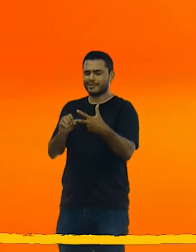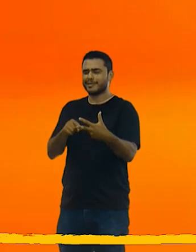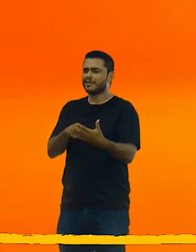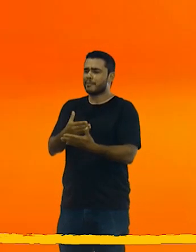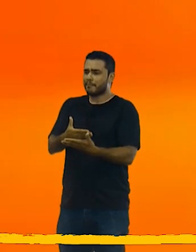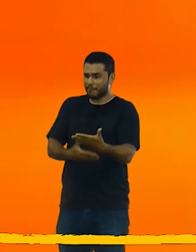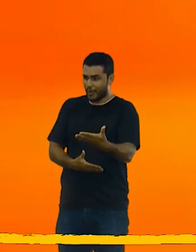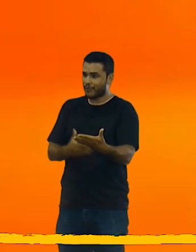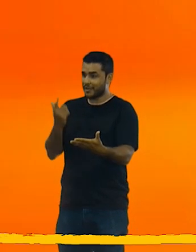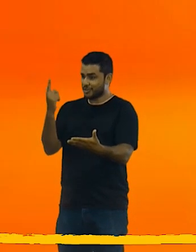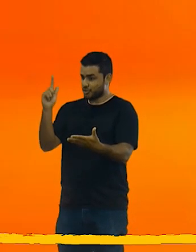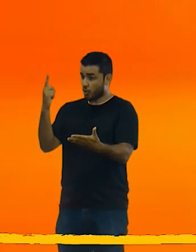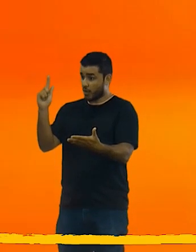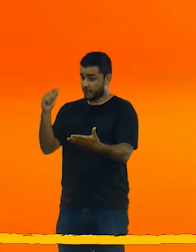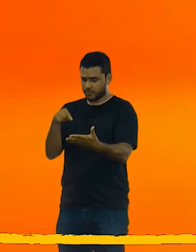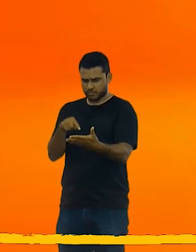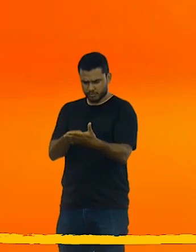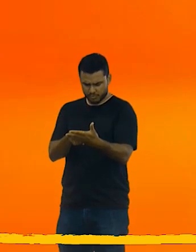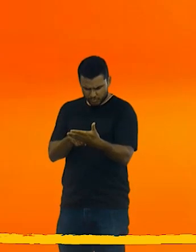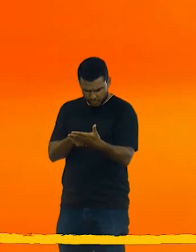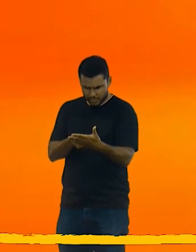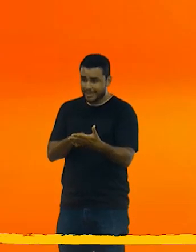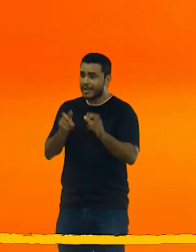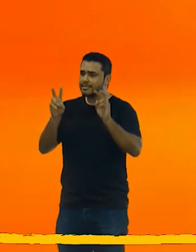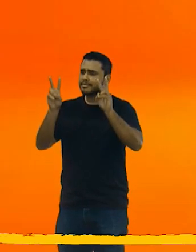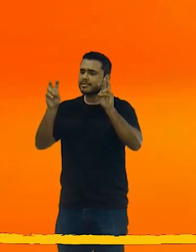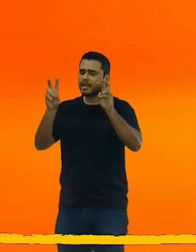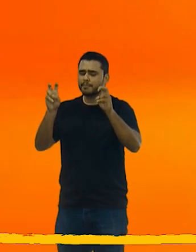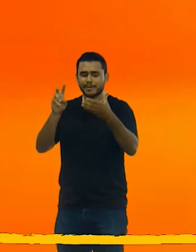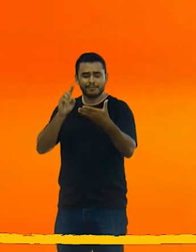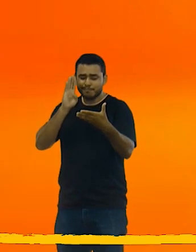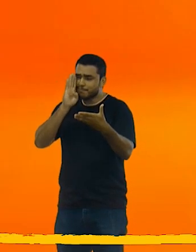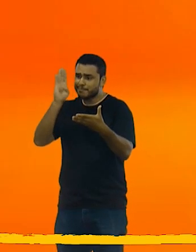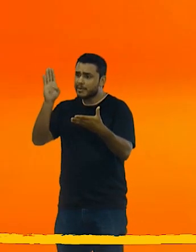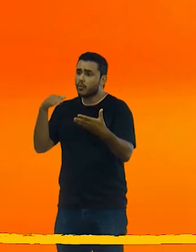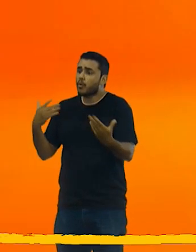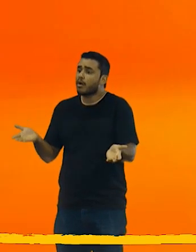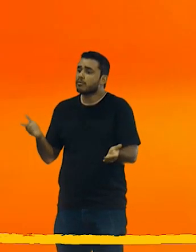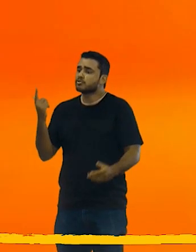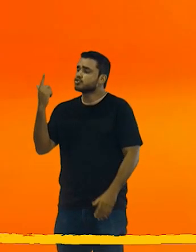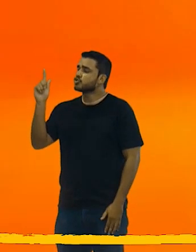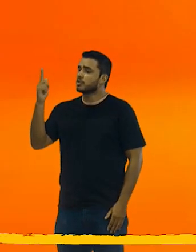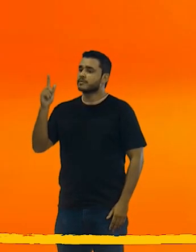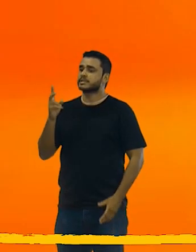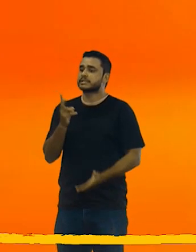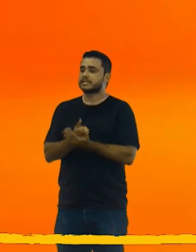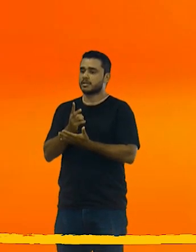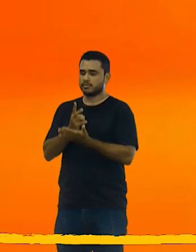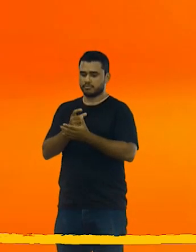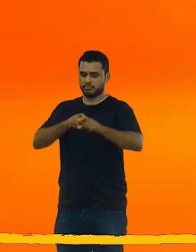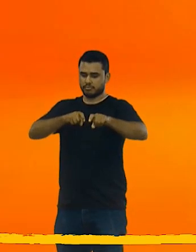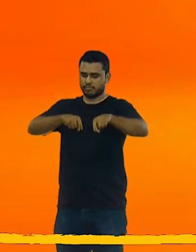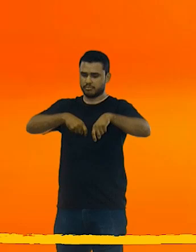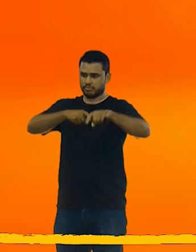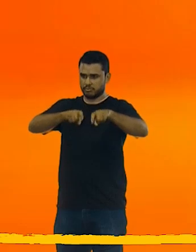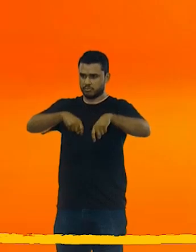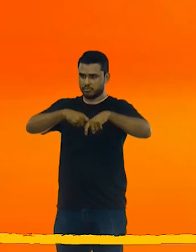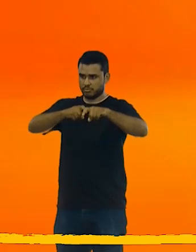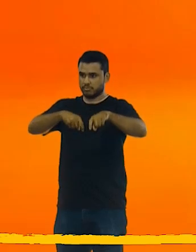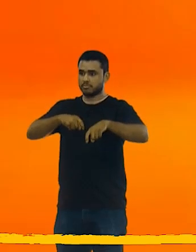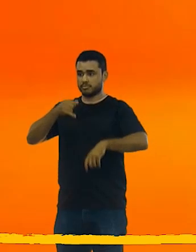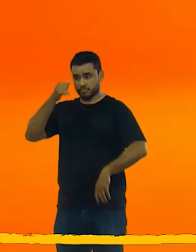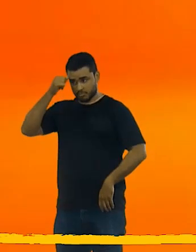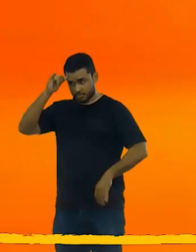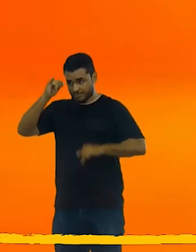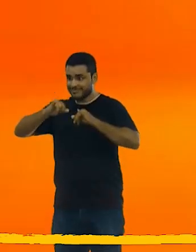uma prova que você vai fazer de Enem que não se aborde o assunto sobre agropecuária. Disparado o assunto mais